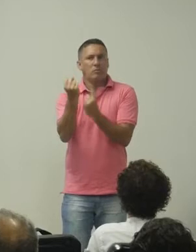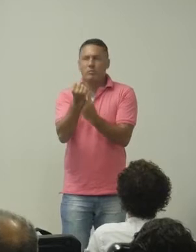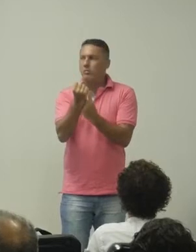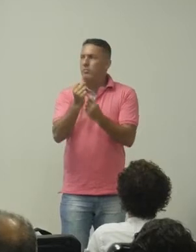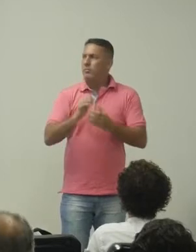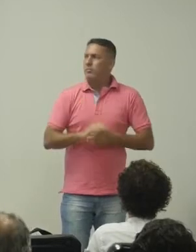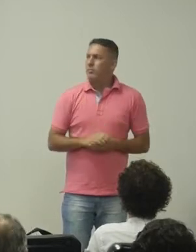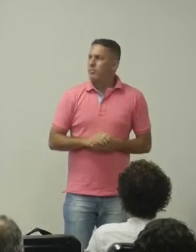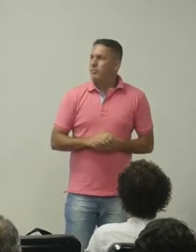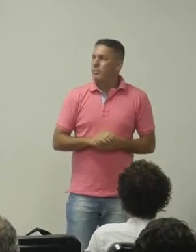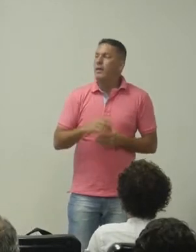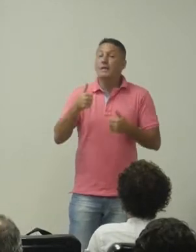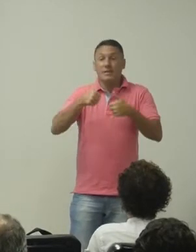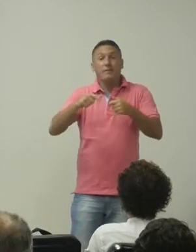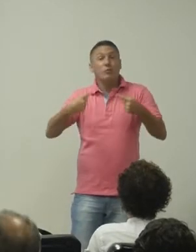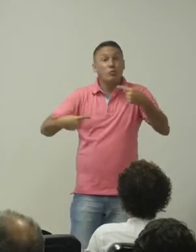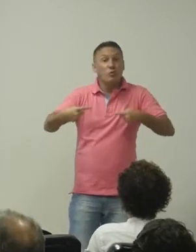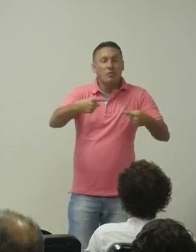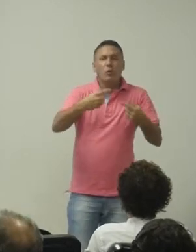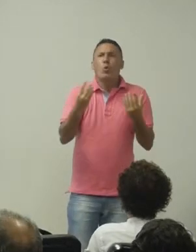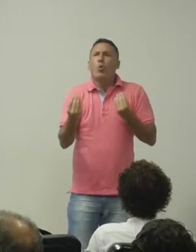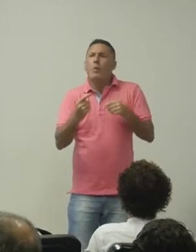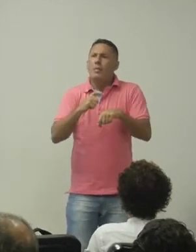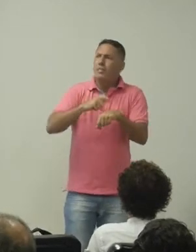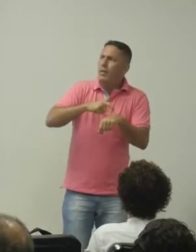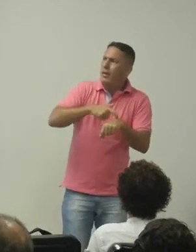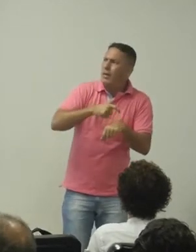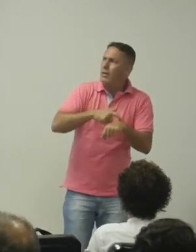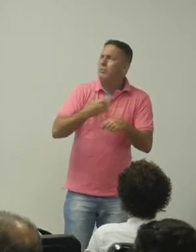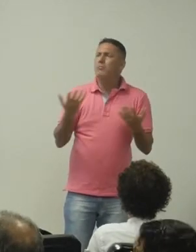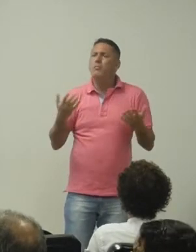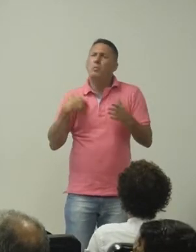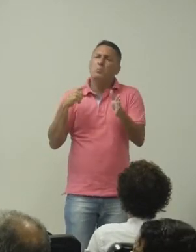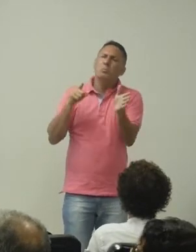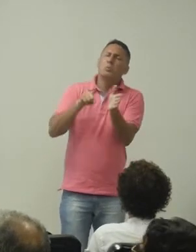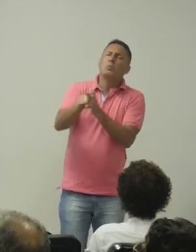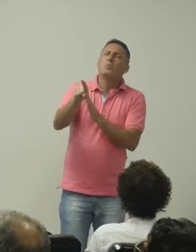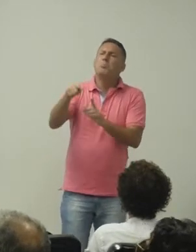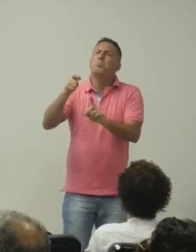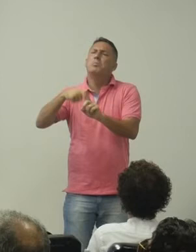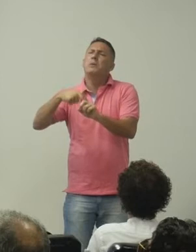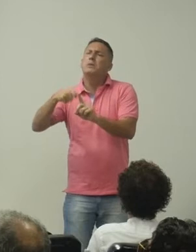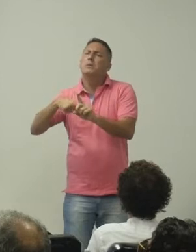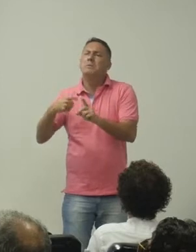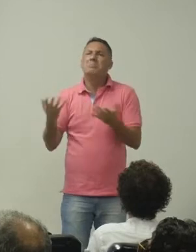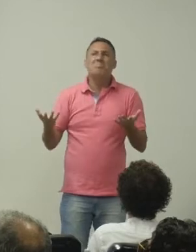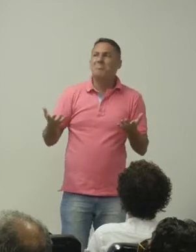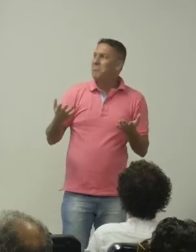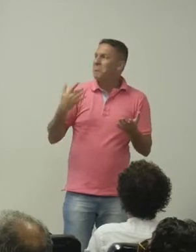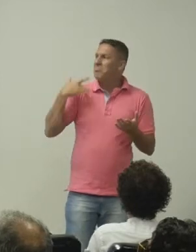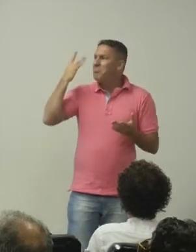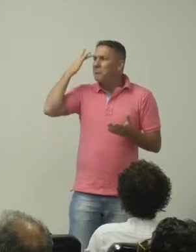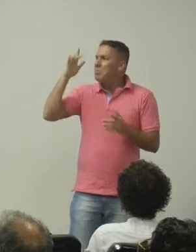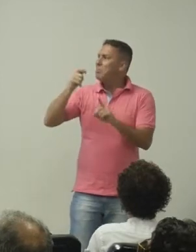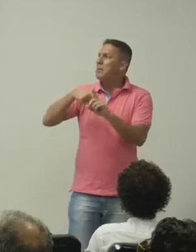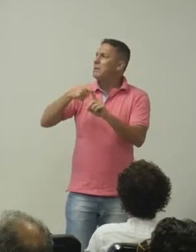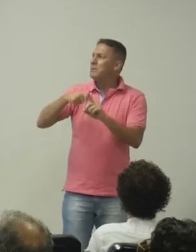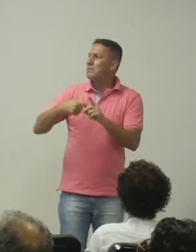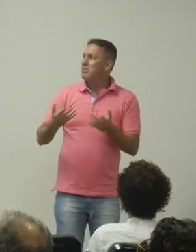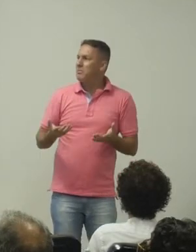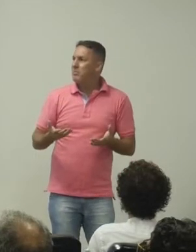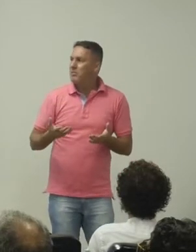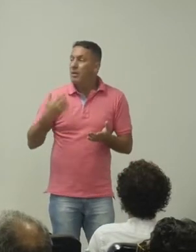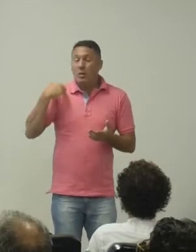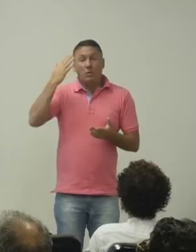Que vai ser a mamãe, nós estávamos discutindo sobre tempo, Perguntei, quantos meses? Ela falou, não sei falar meses, eu sei